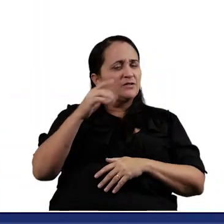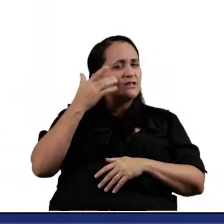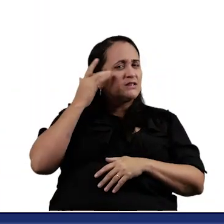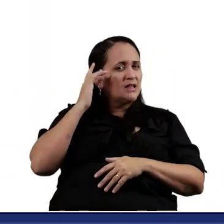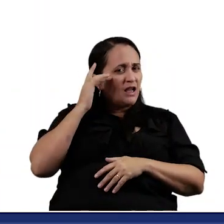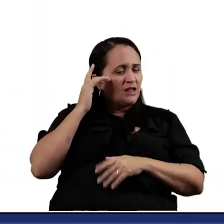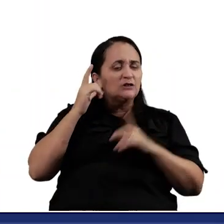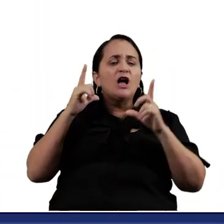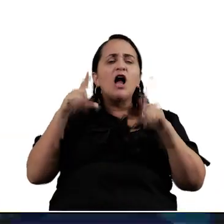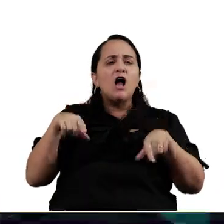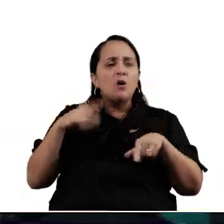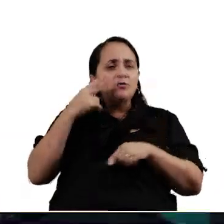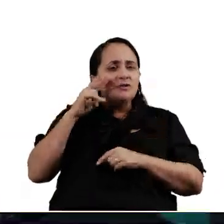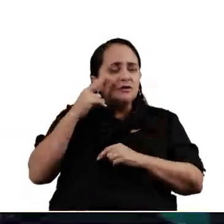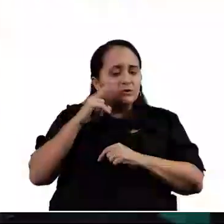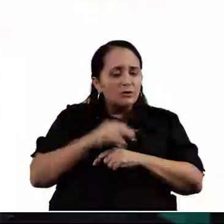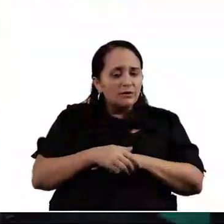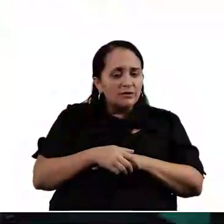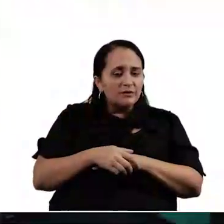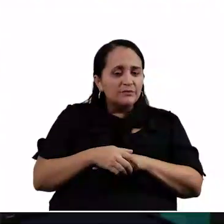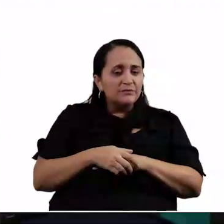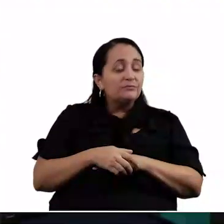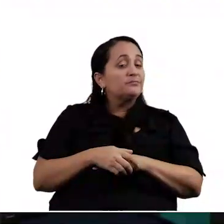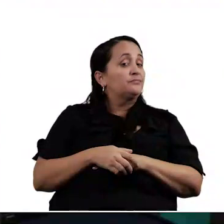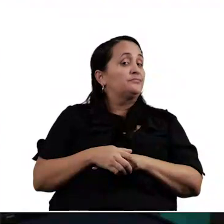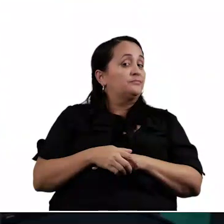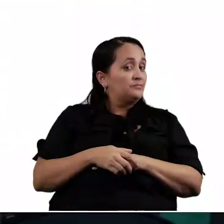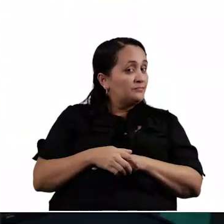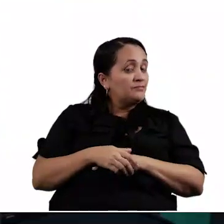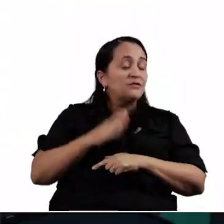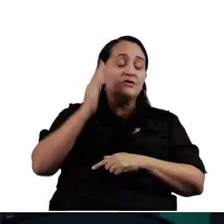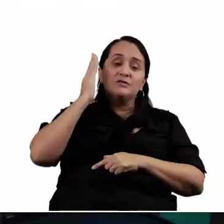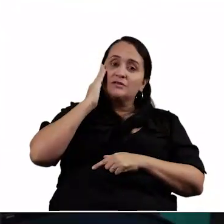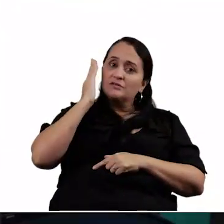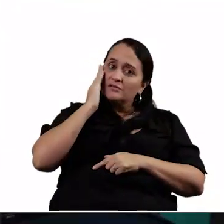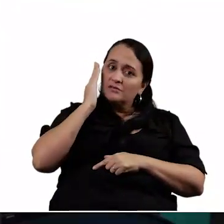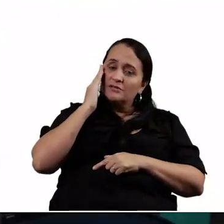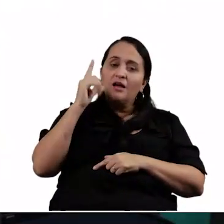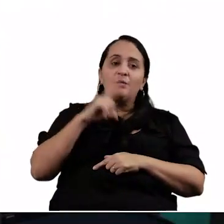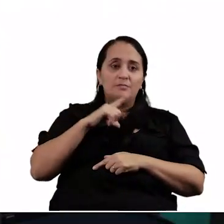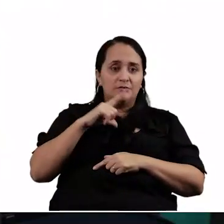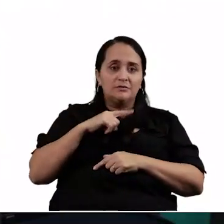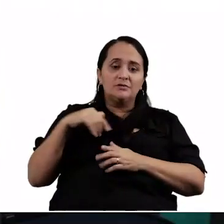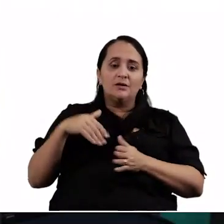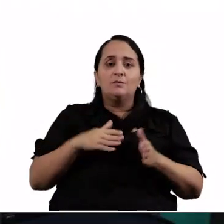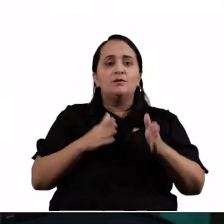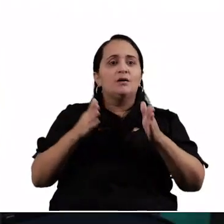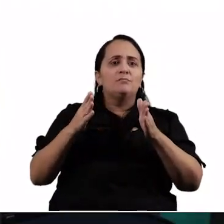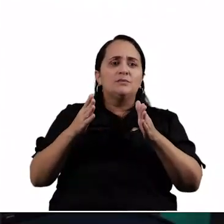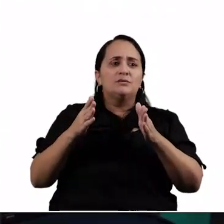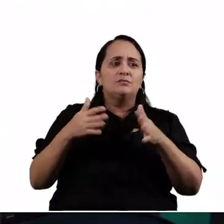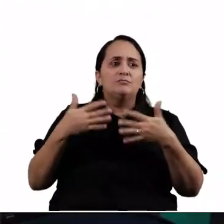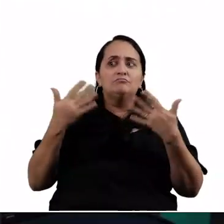se passa essa história é aonde a gente já sabe que tem um caminho não é se tem um caminho então vai passar por